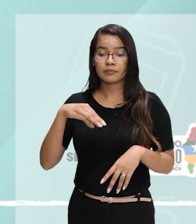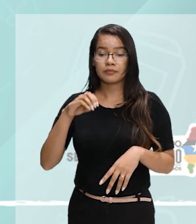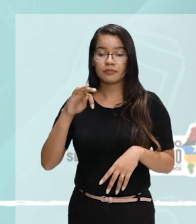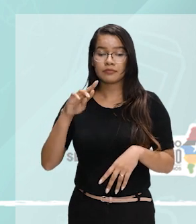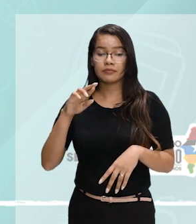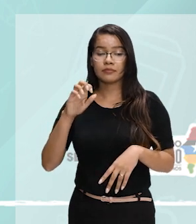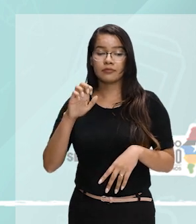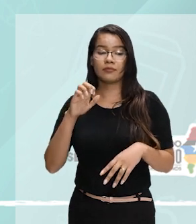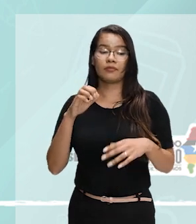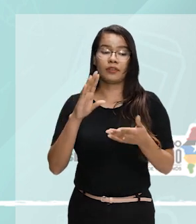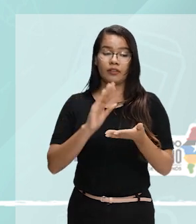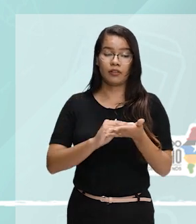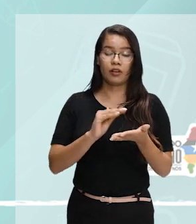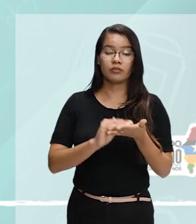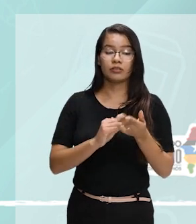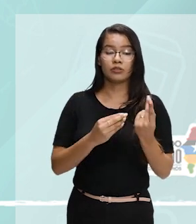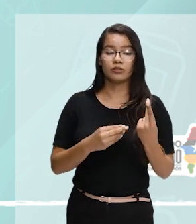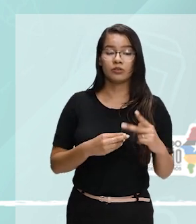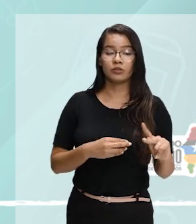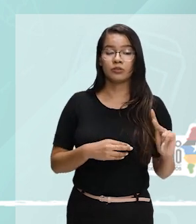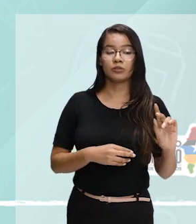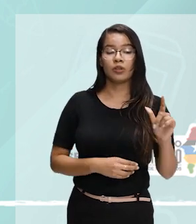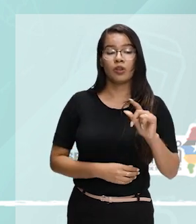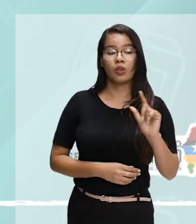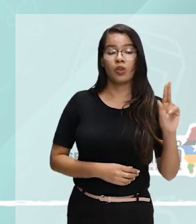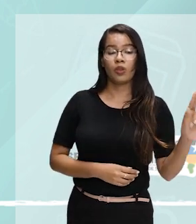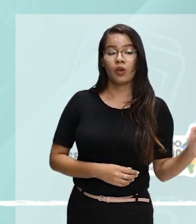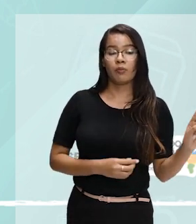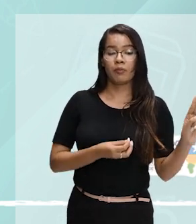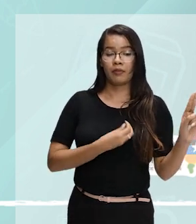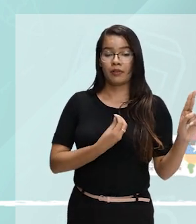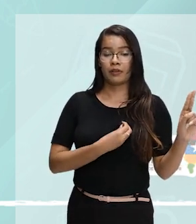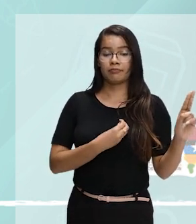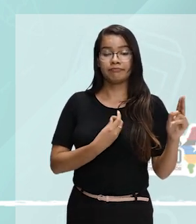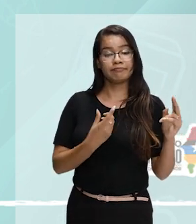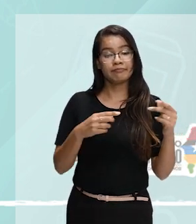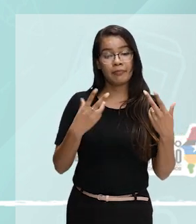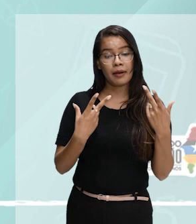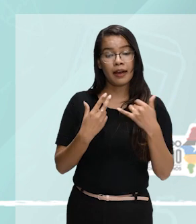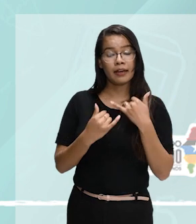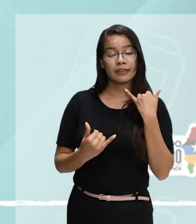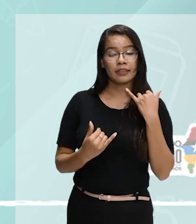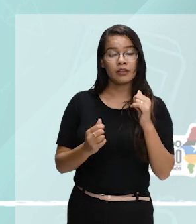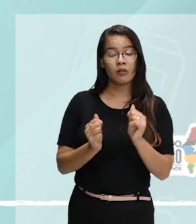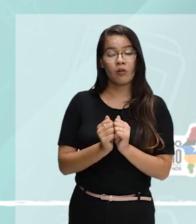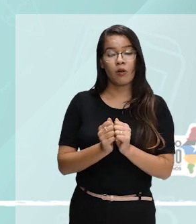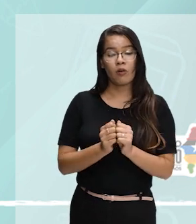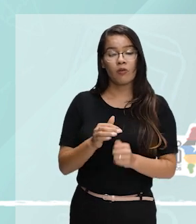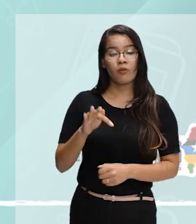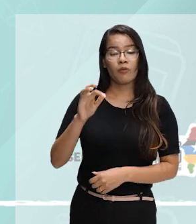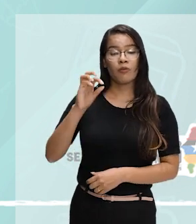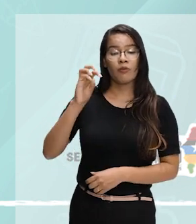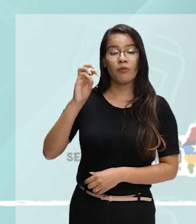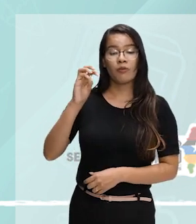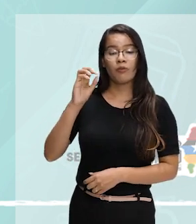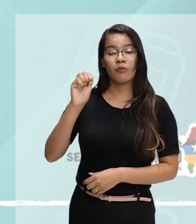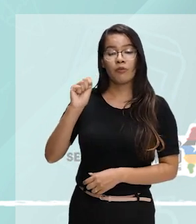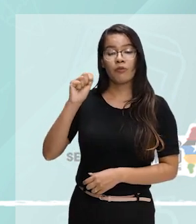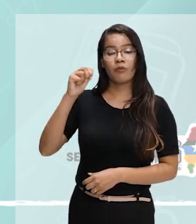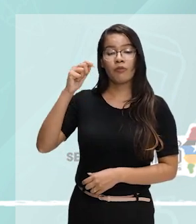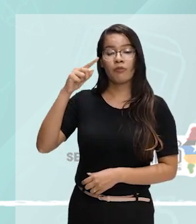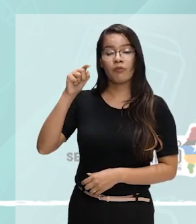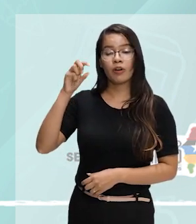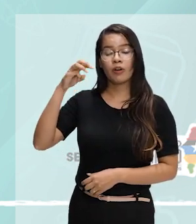outro nome, uma vida que, por outro lado, se parecia com a do fâmulo, por